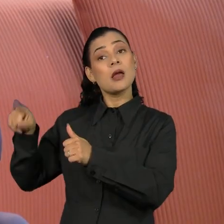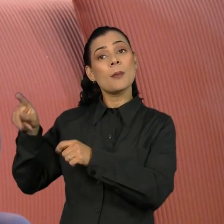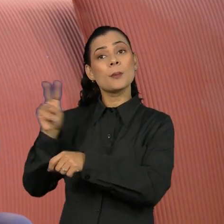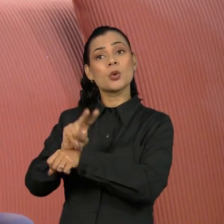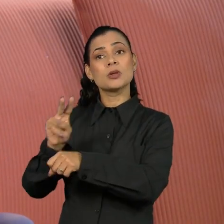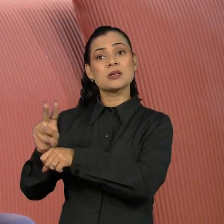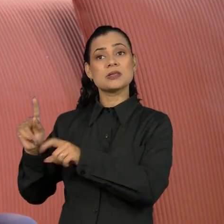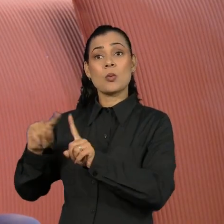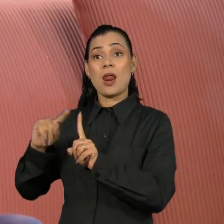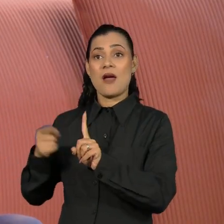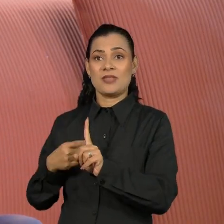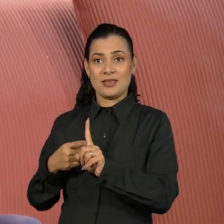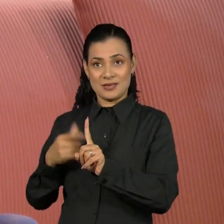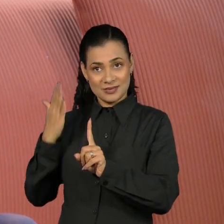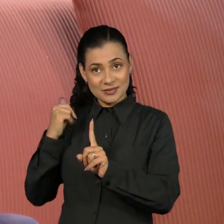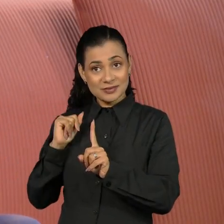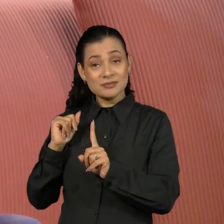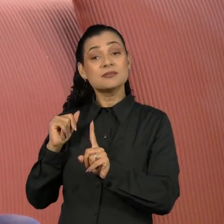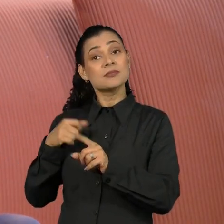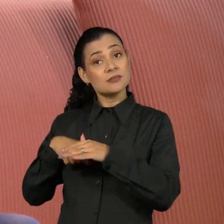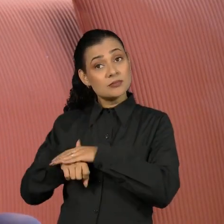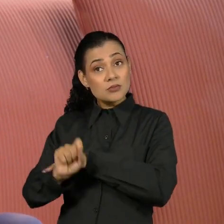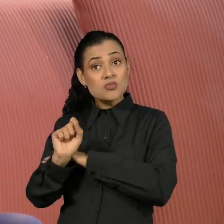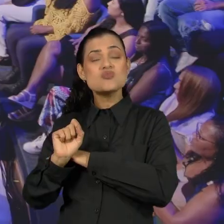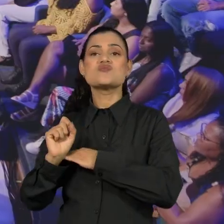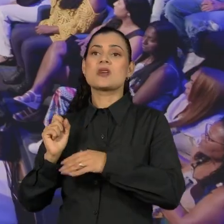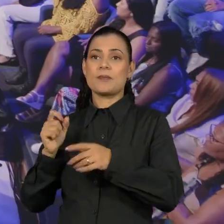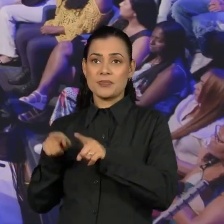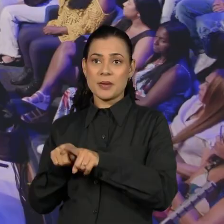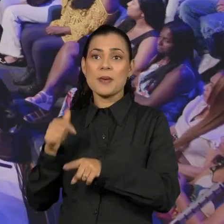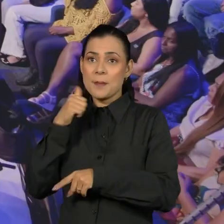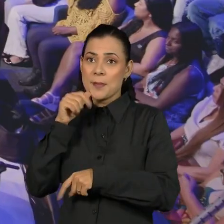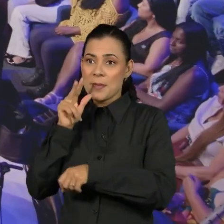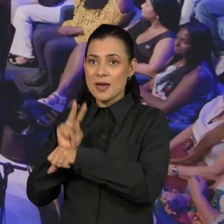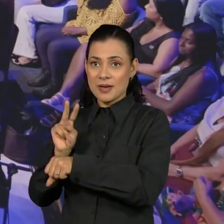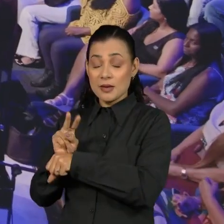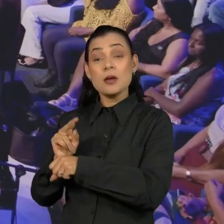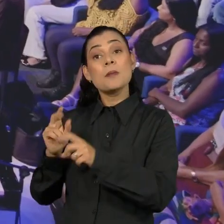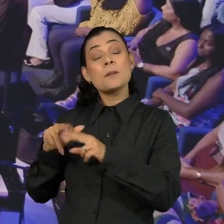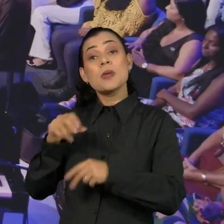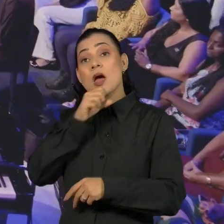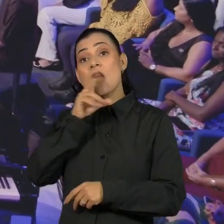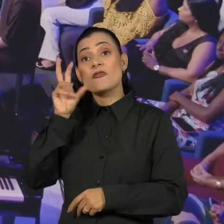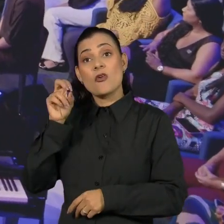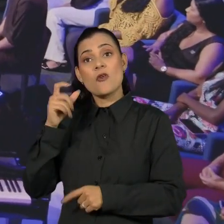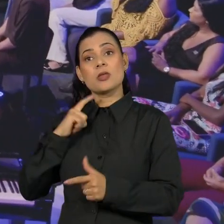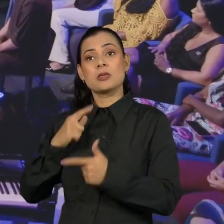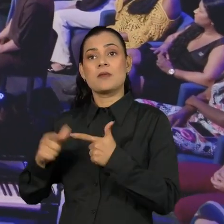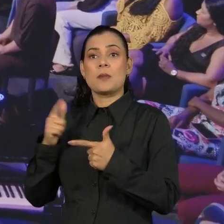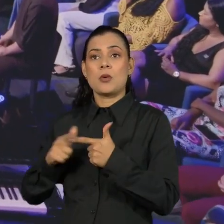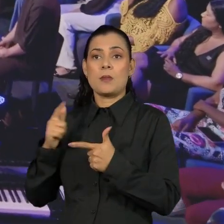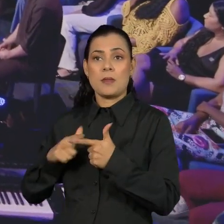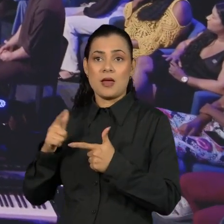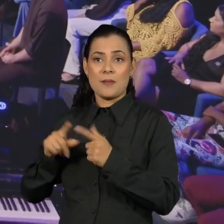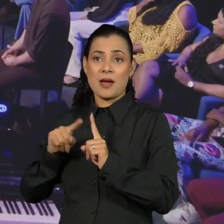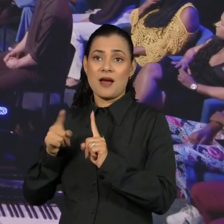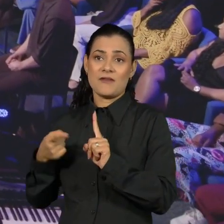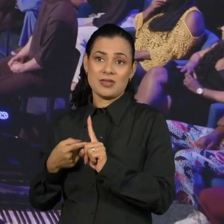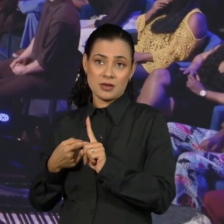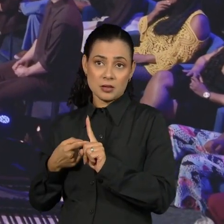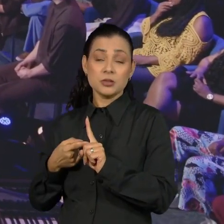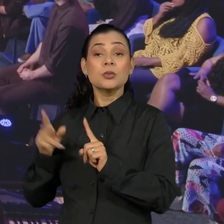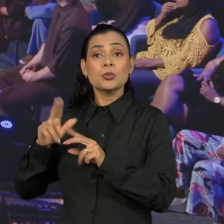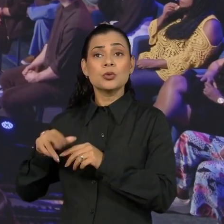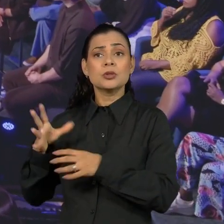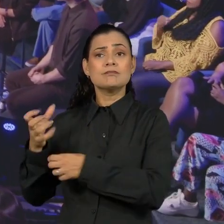das grávidas, das parturientes, das mamães. A minha avó teve problema na gravidez, se